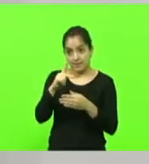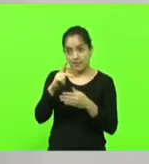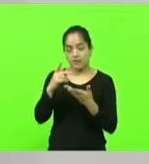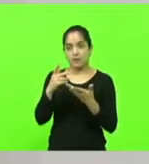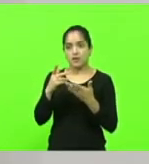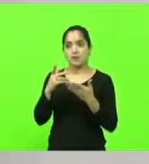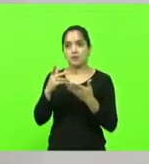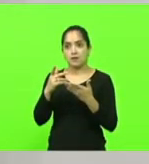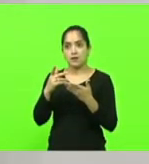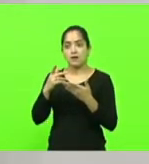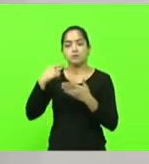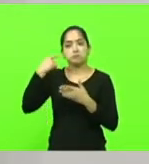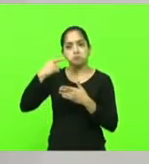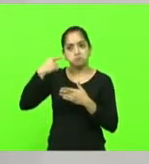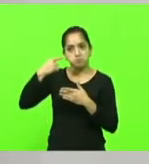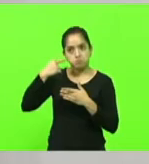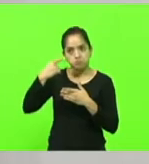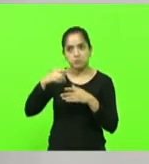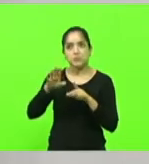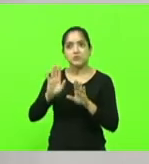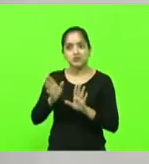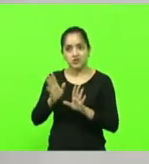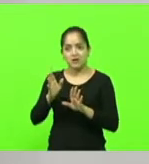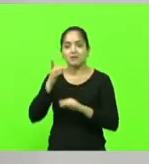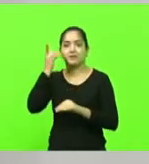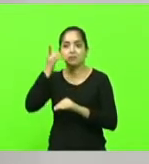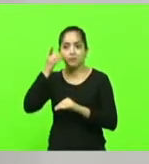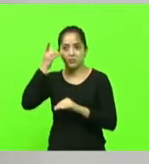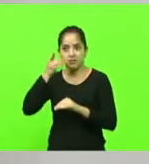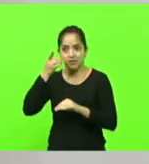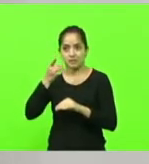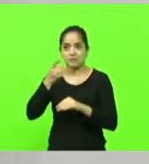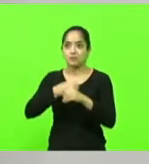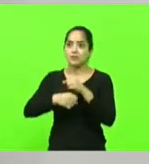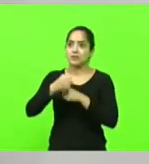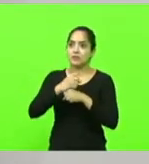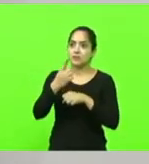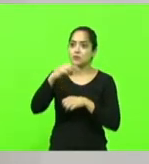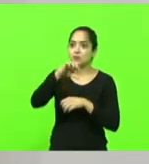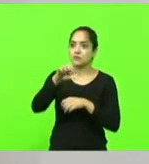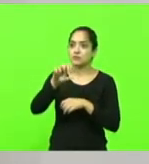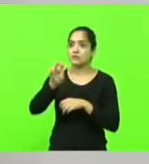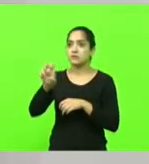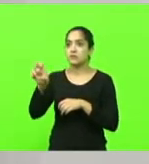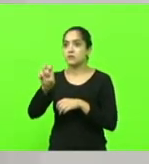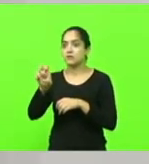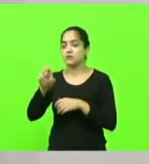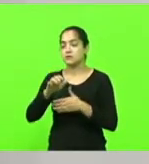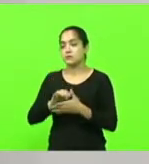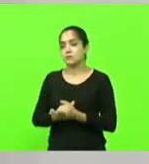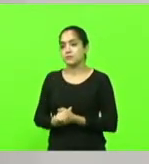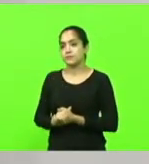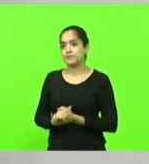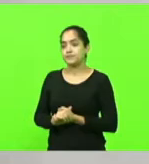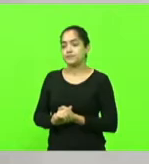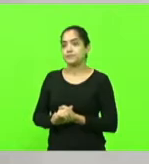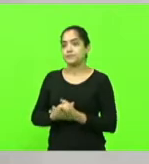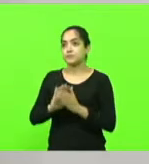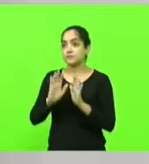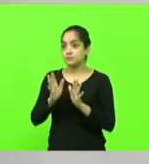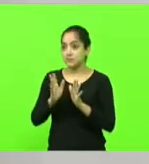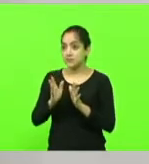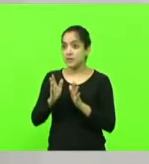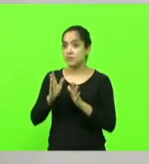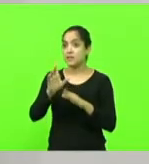advogado Tupi Barreto, foi deputado aqui na Alesc em 55 e era membro da UDN. Jaison foi